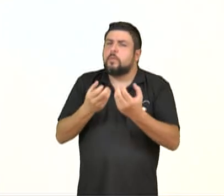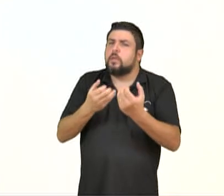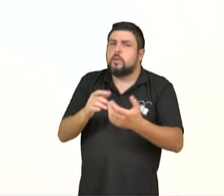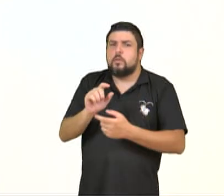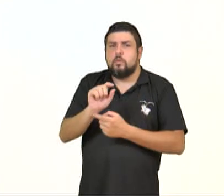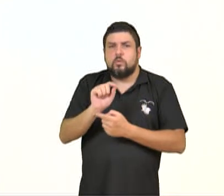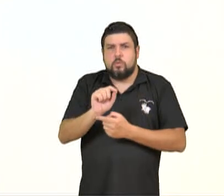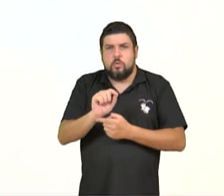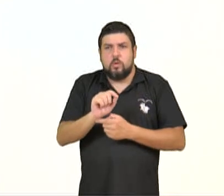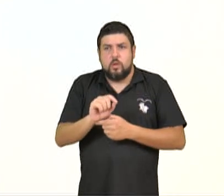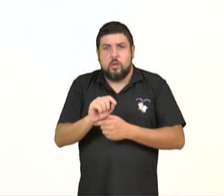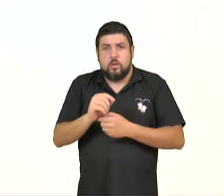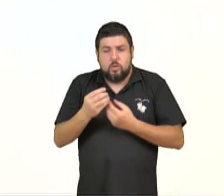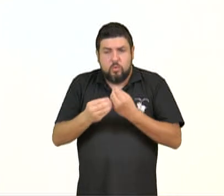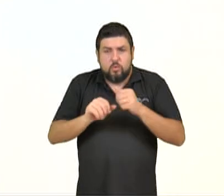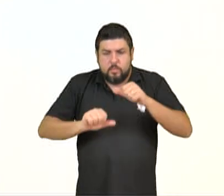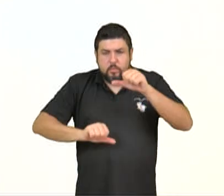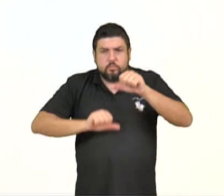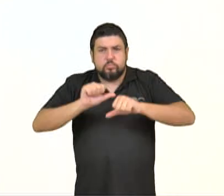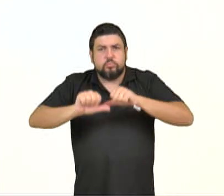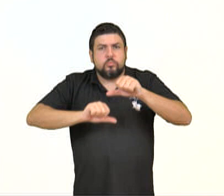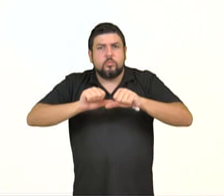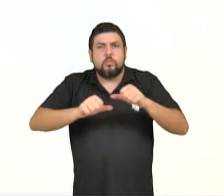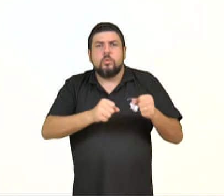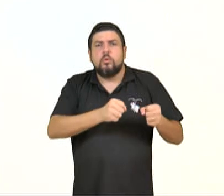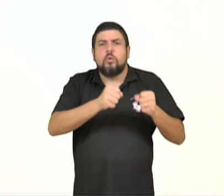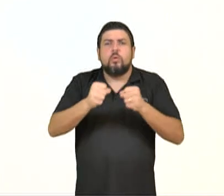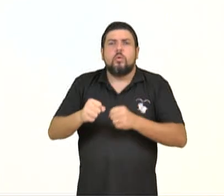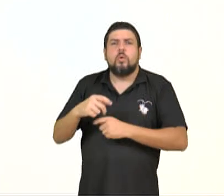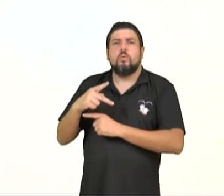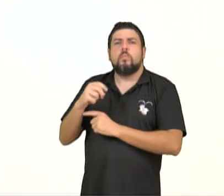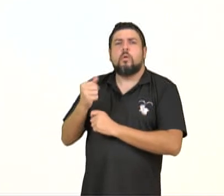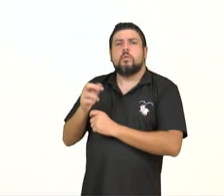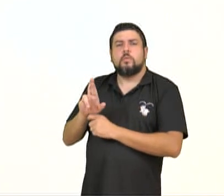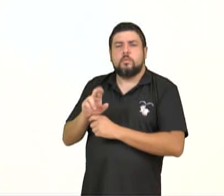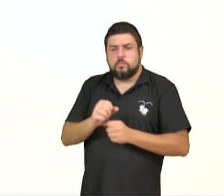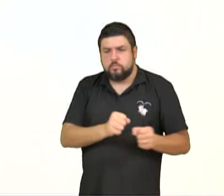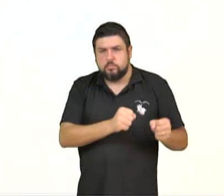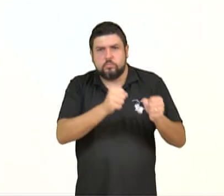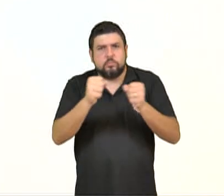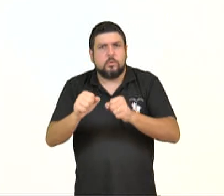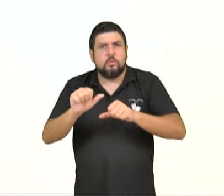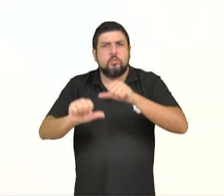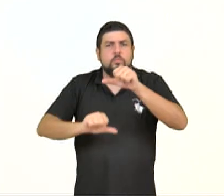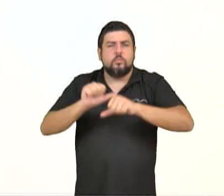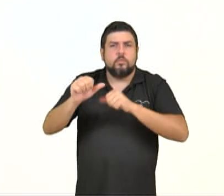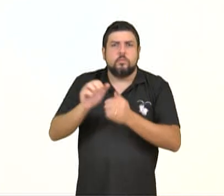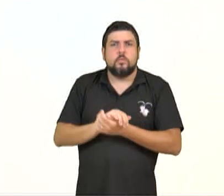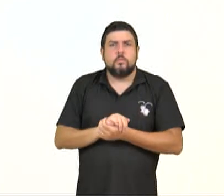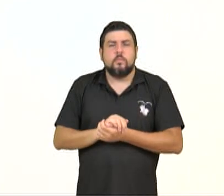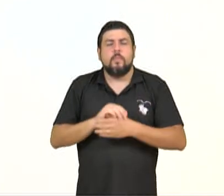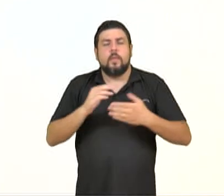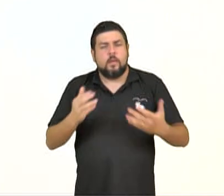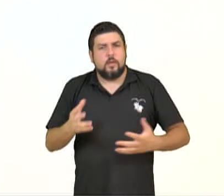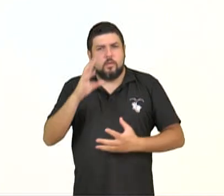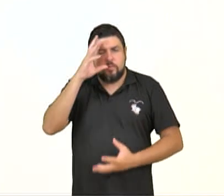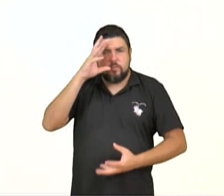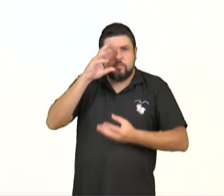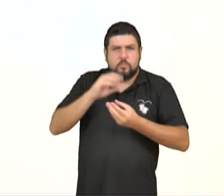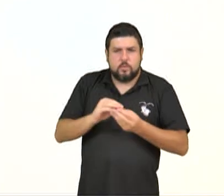na modificação em termos de poder. Então, quando falamos de poder mundial, para encaixarmos esse